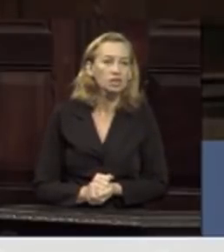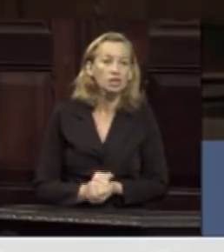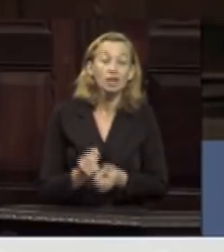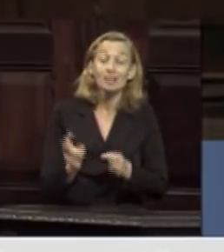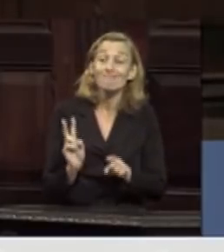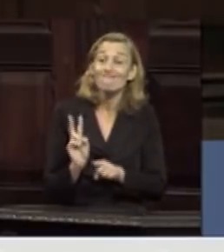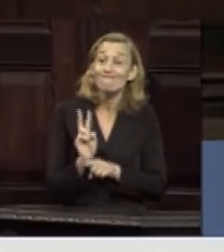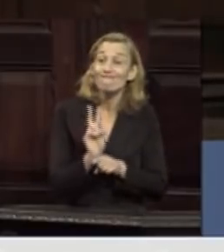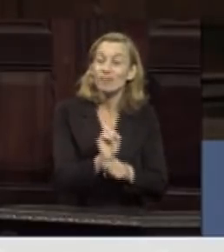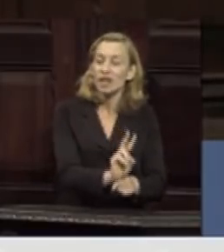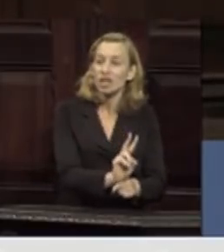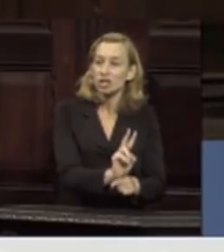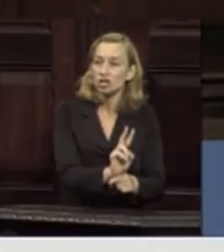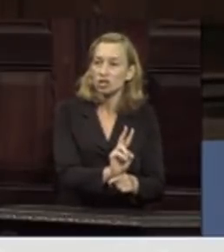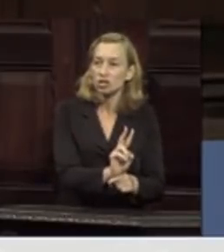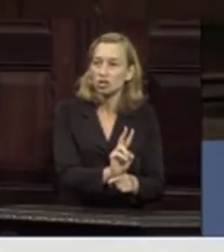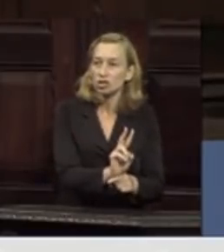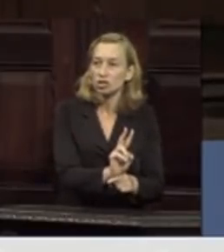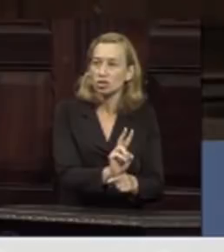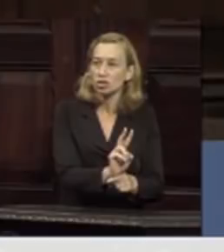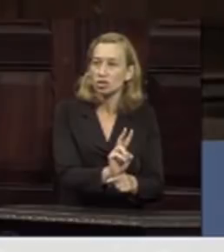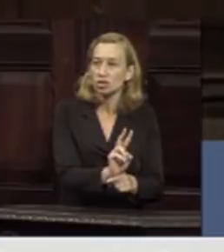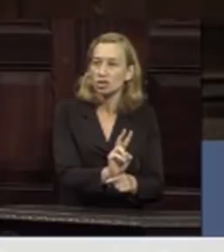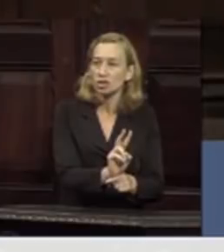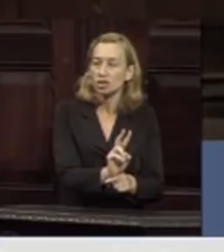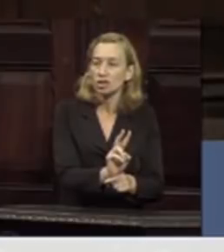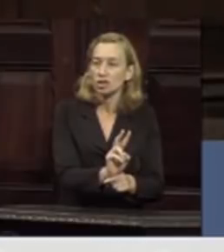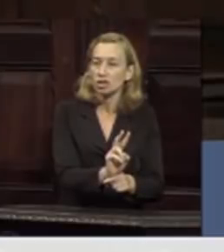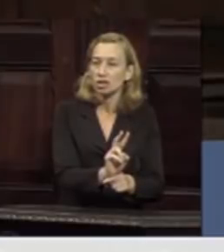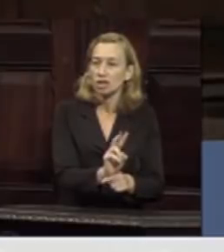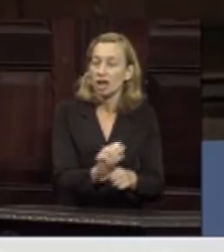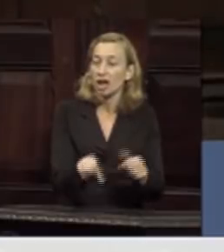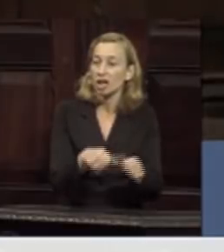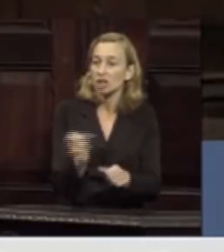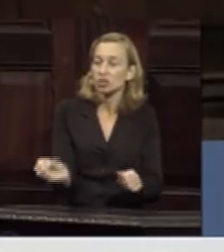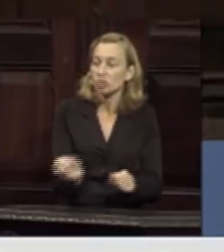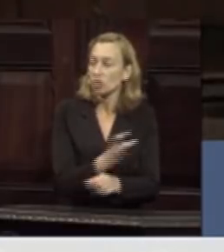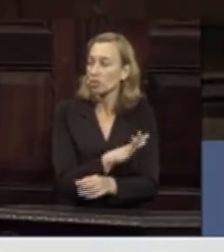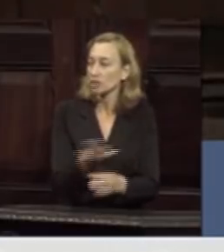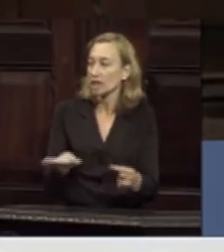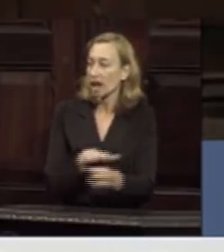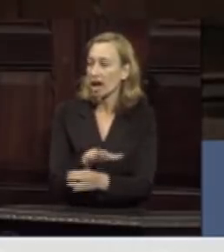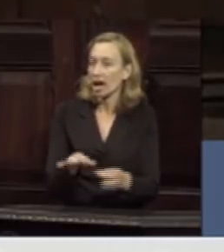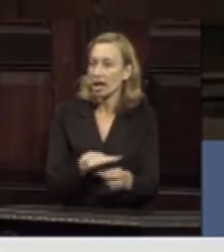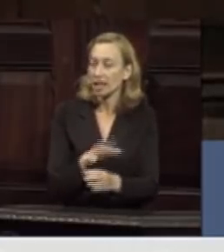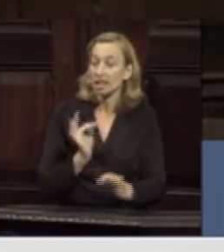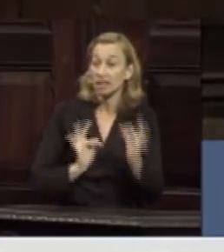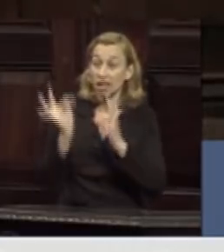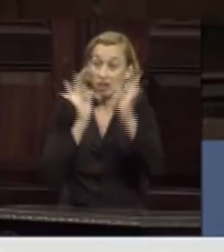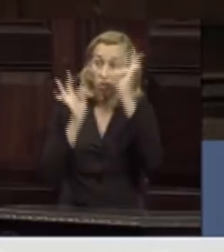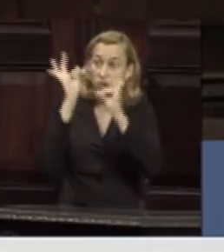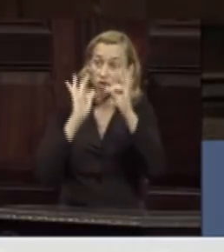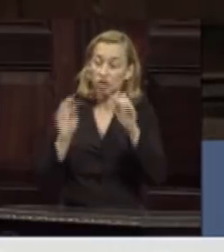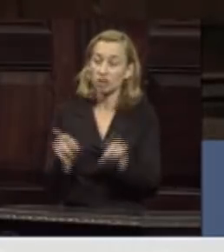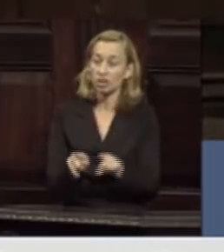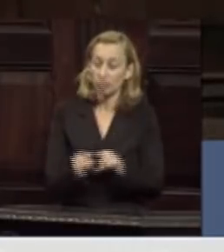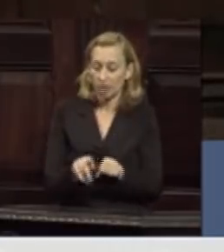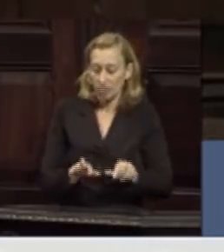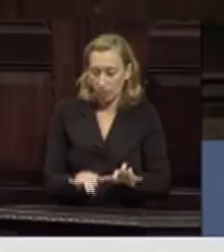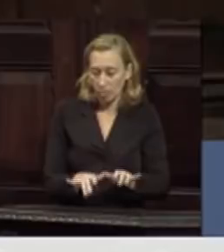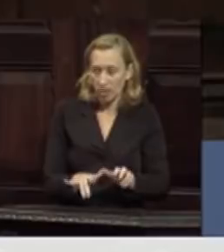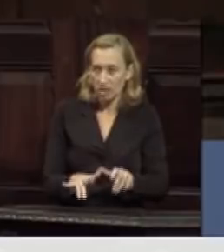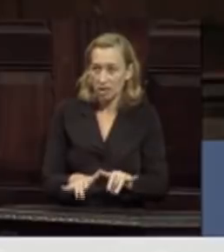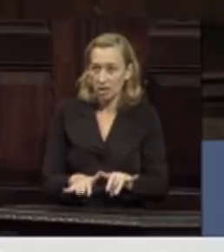empréstimo destinado à modernização da área de tecnologia da informação, se obriga